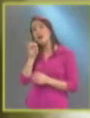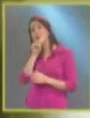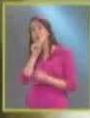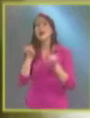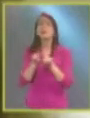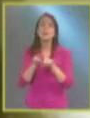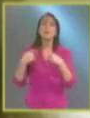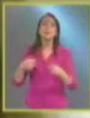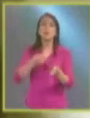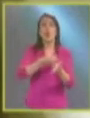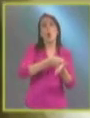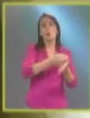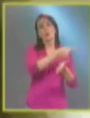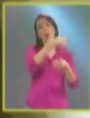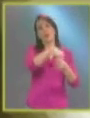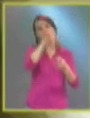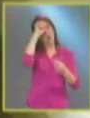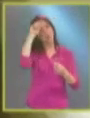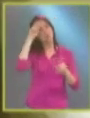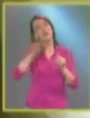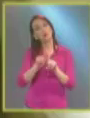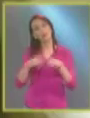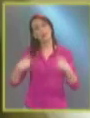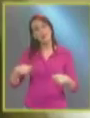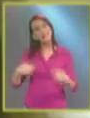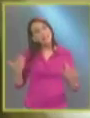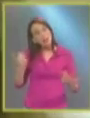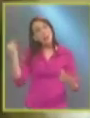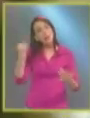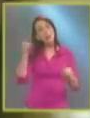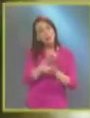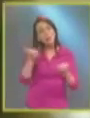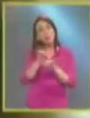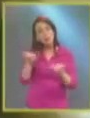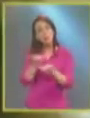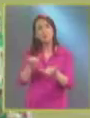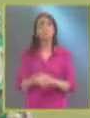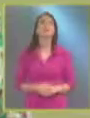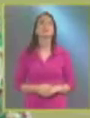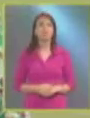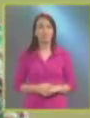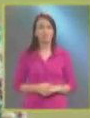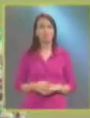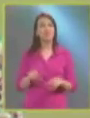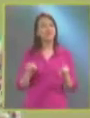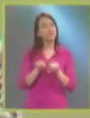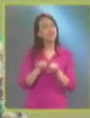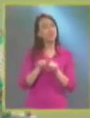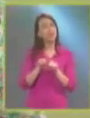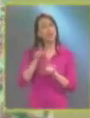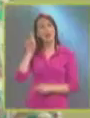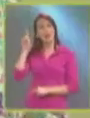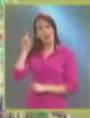também esse exame, né? Então, uhum. Por isso que é importante o conhecimento. Sabe por quê, Aline? Doenças... Uhum. Aline, eu tava olhando e eu fiquei